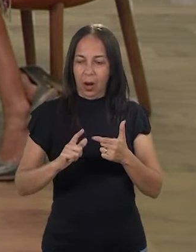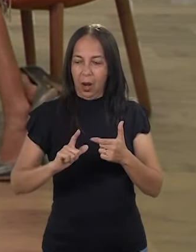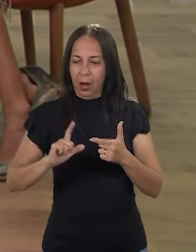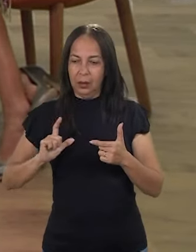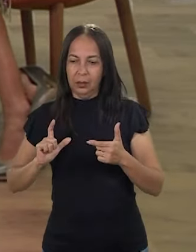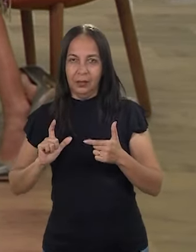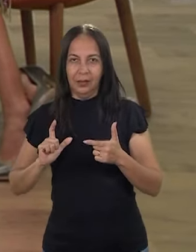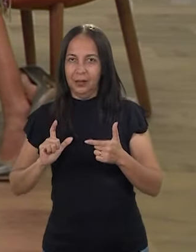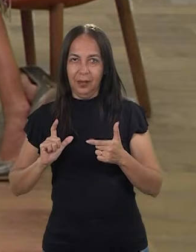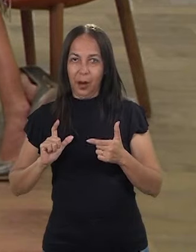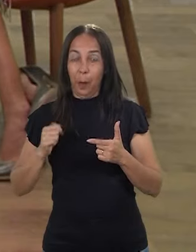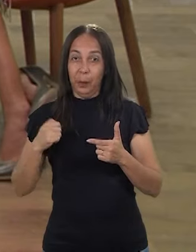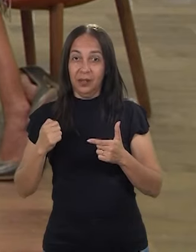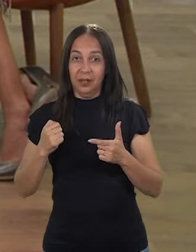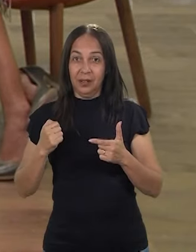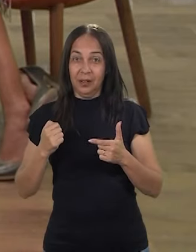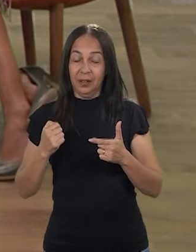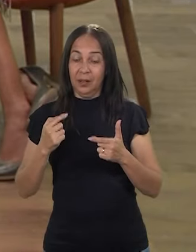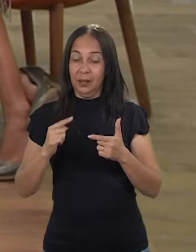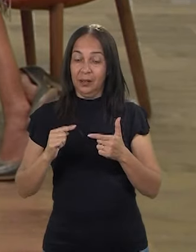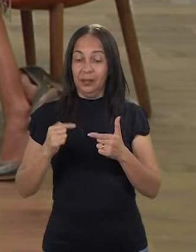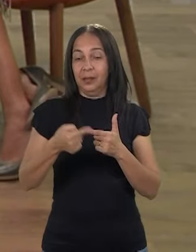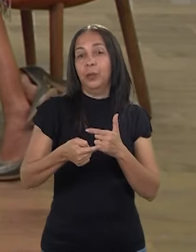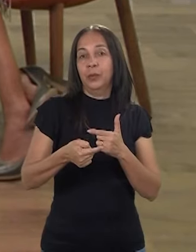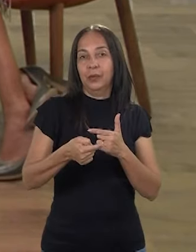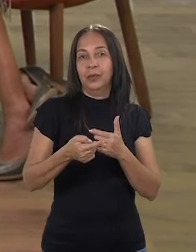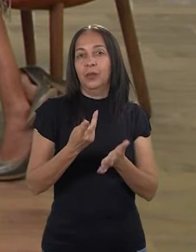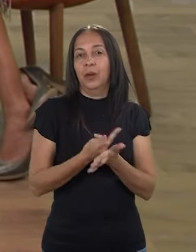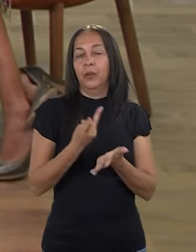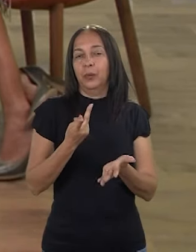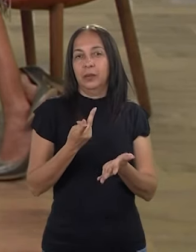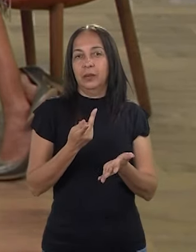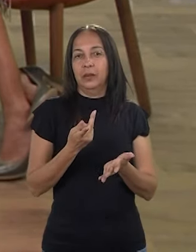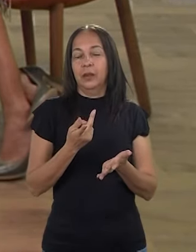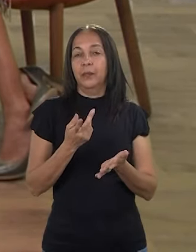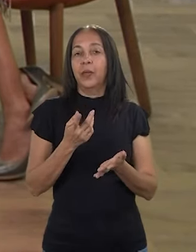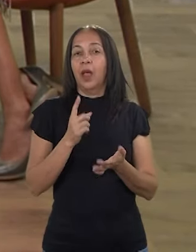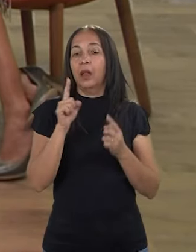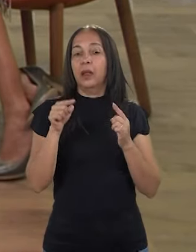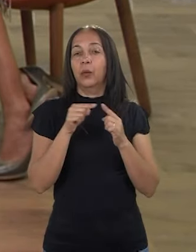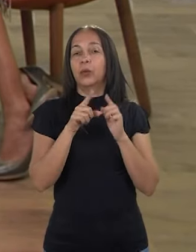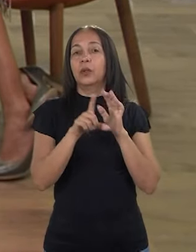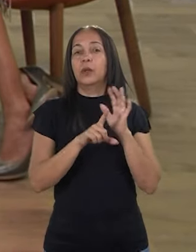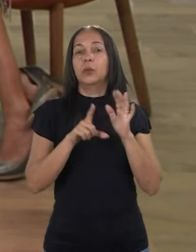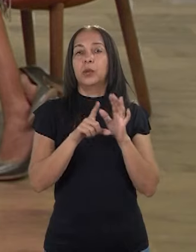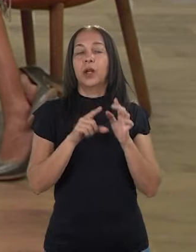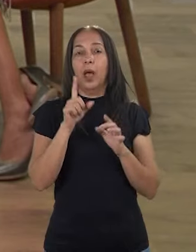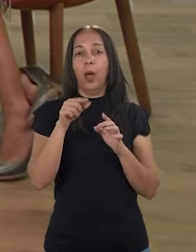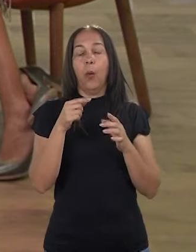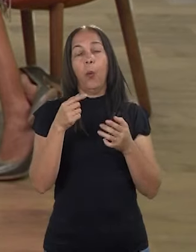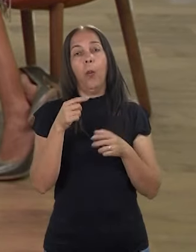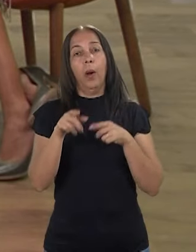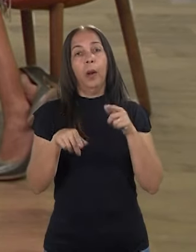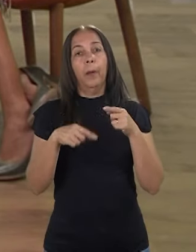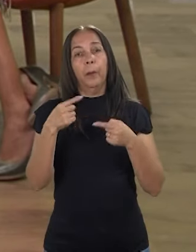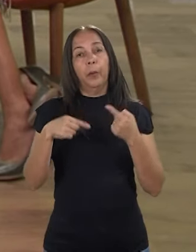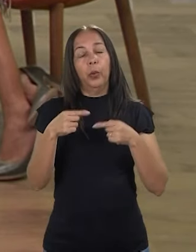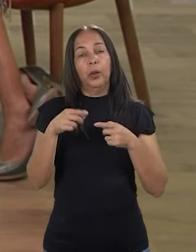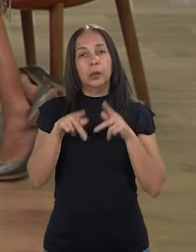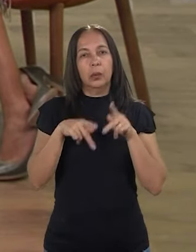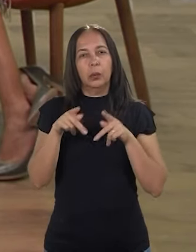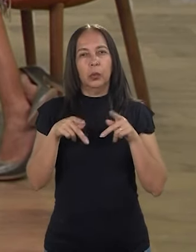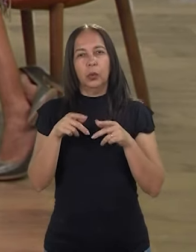antes eu eu espero que uma coisa aconteça para eu poder remediar aquilo dali o que acontece antes do ponto de vista legislativo é quando a gente fala de uma política pública